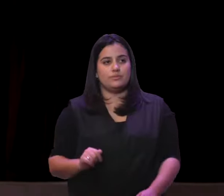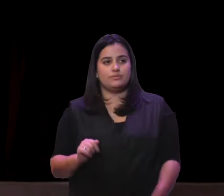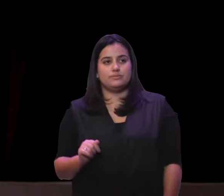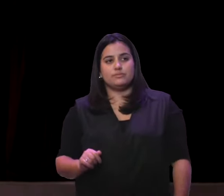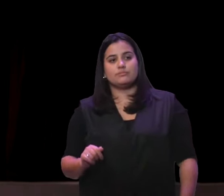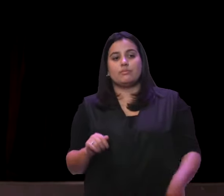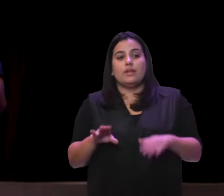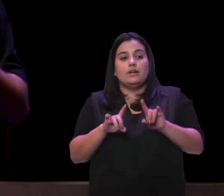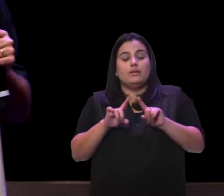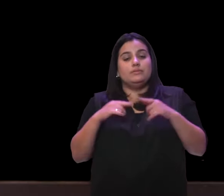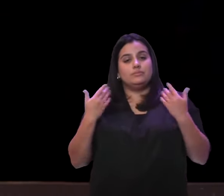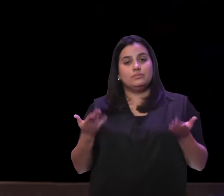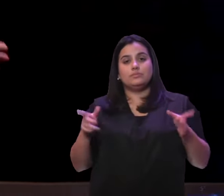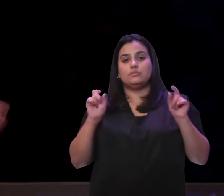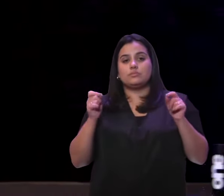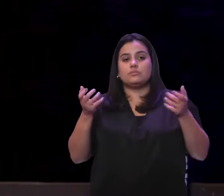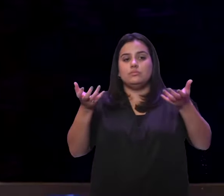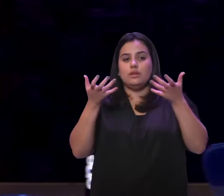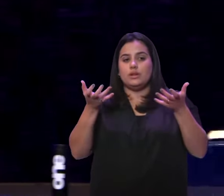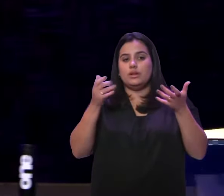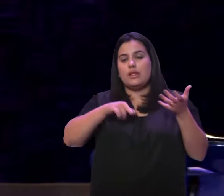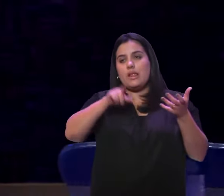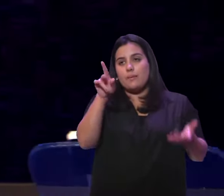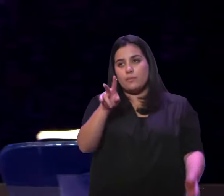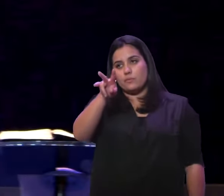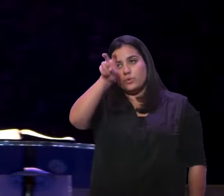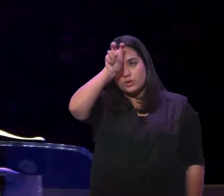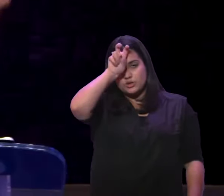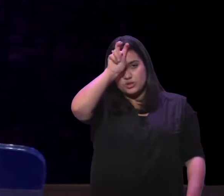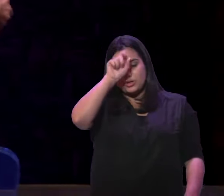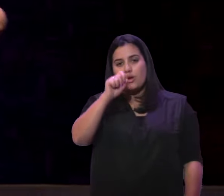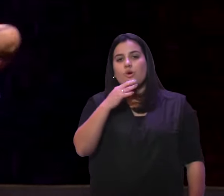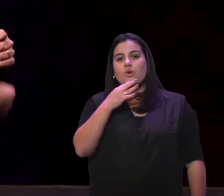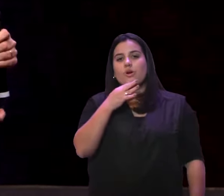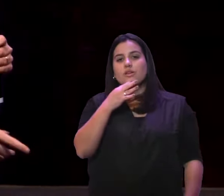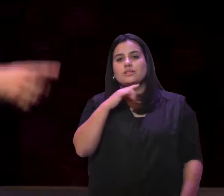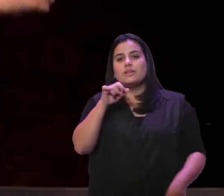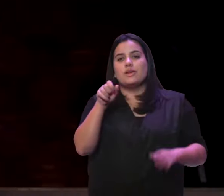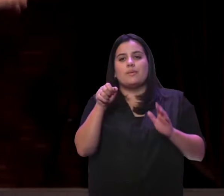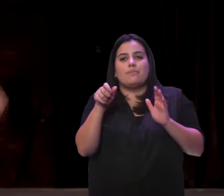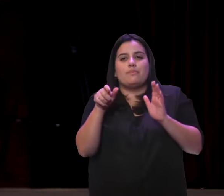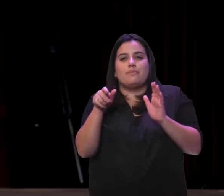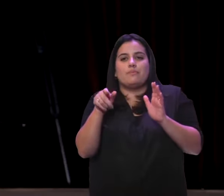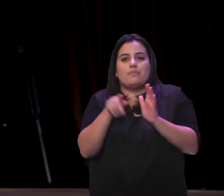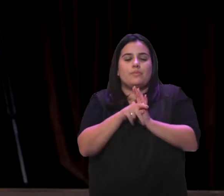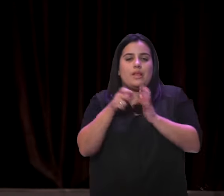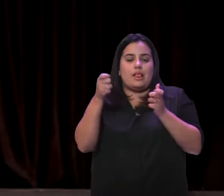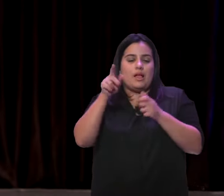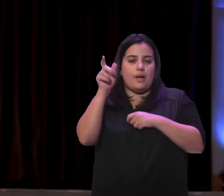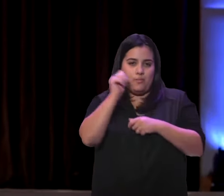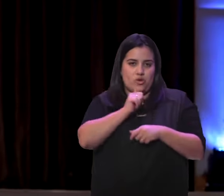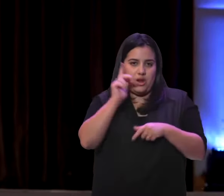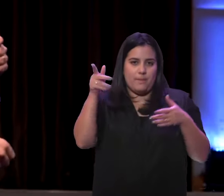Depois ela queria ir para o Egito, conhecer as raízes da vida dela, porque ela é árabe,